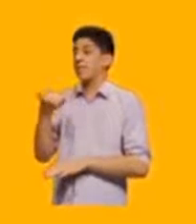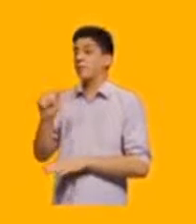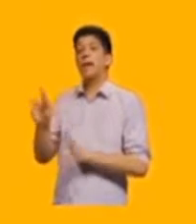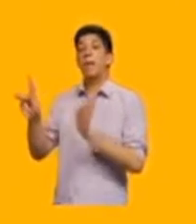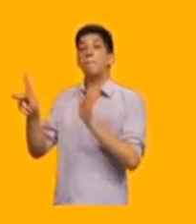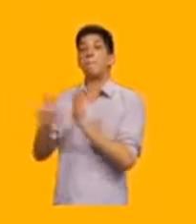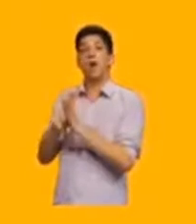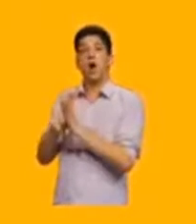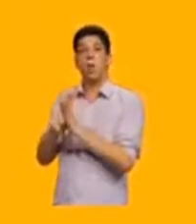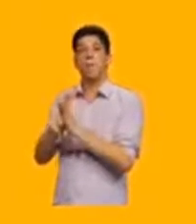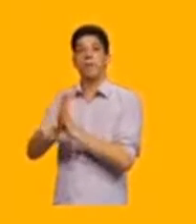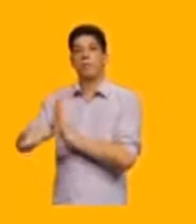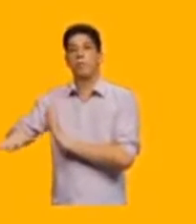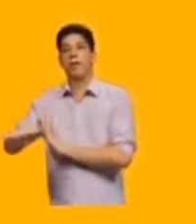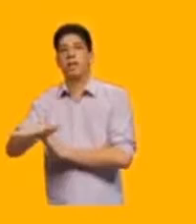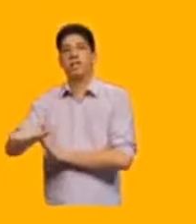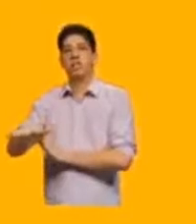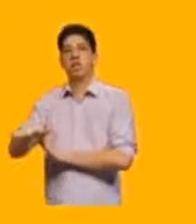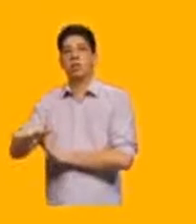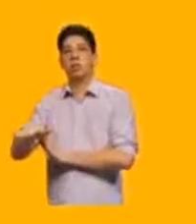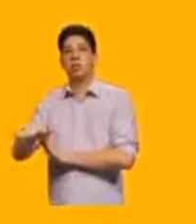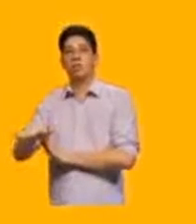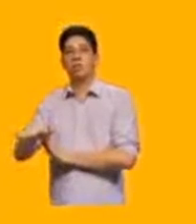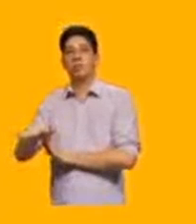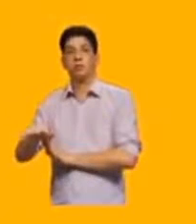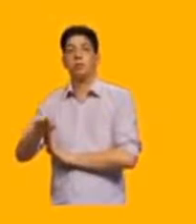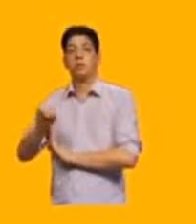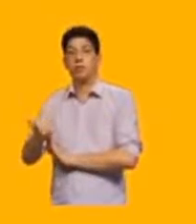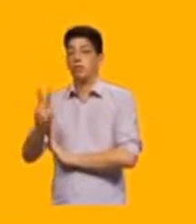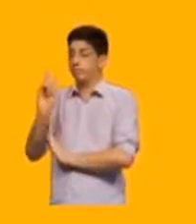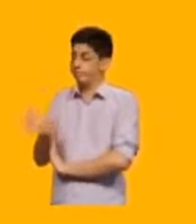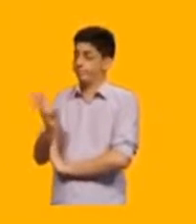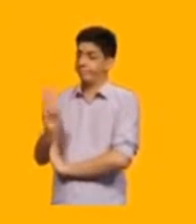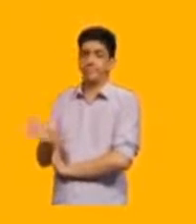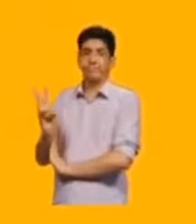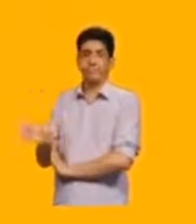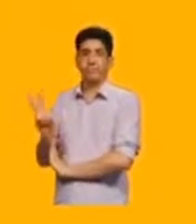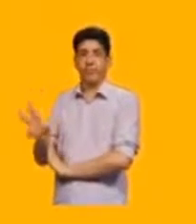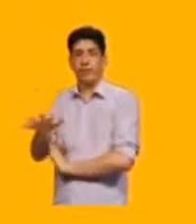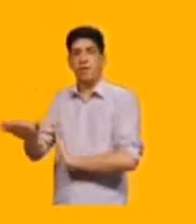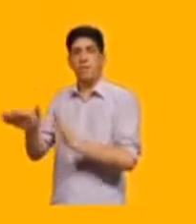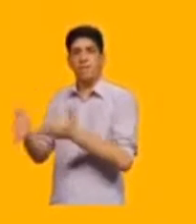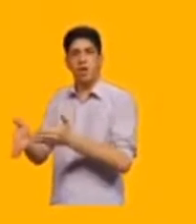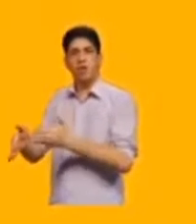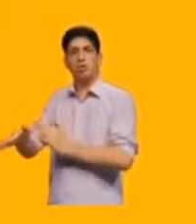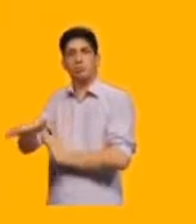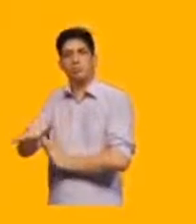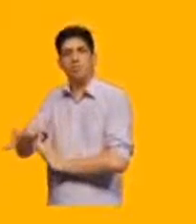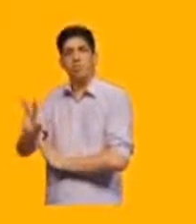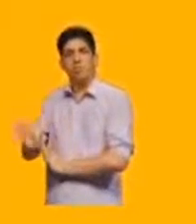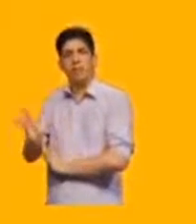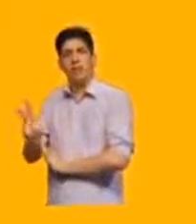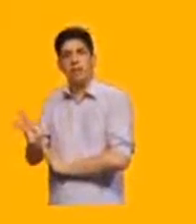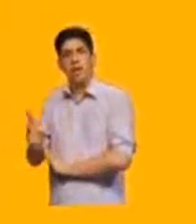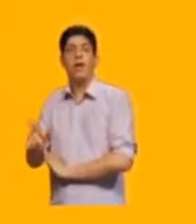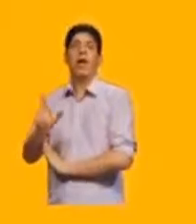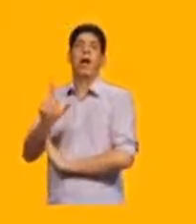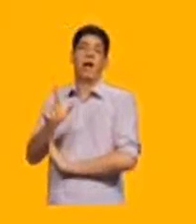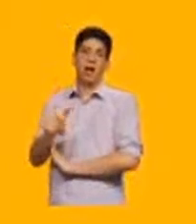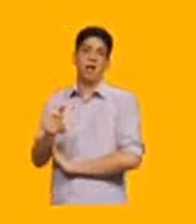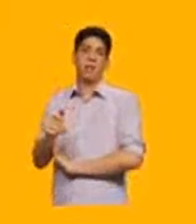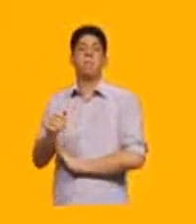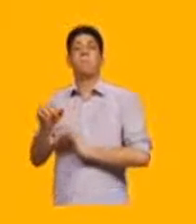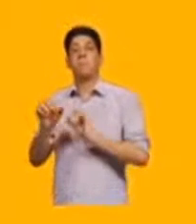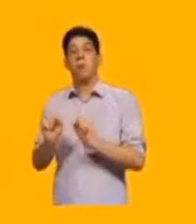daquela região, quando acontece com muita frequência no local. E as doenças endêmicas podem ser